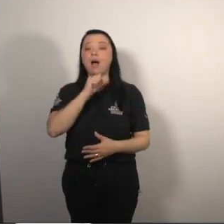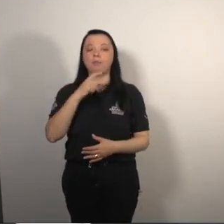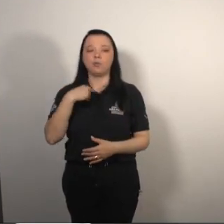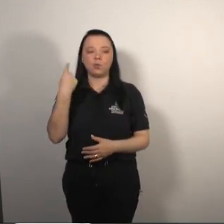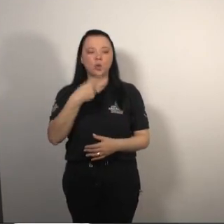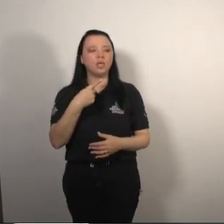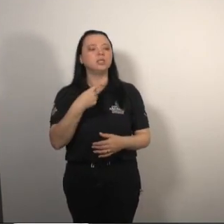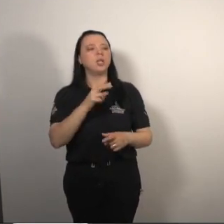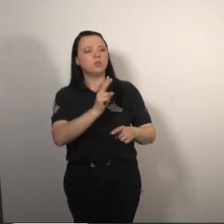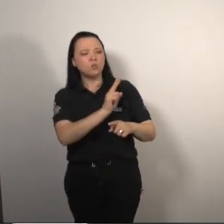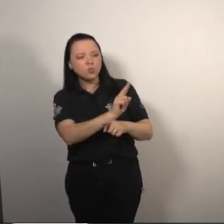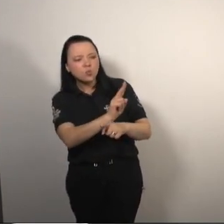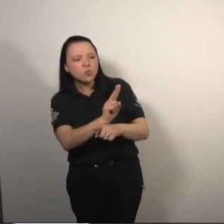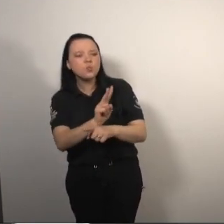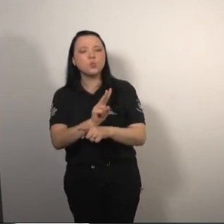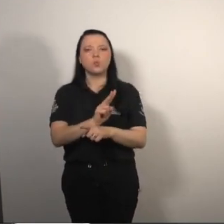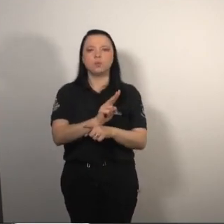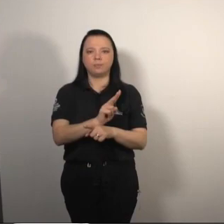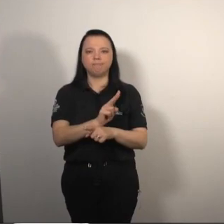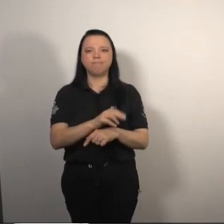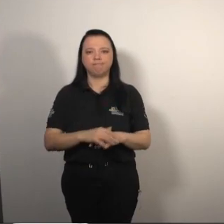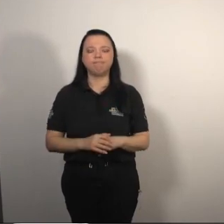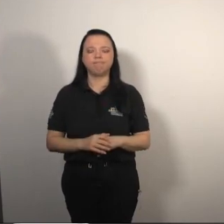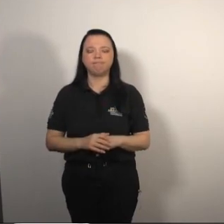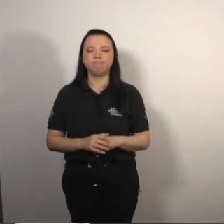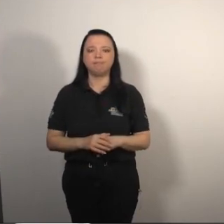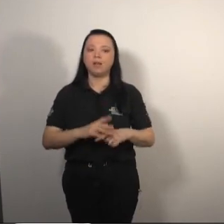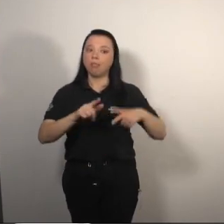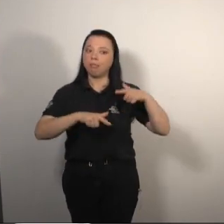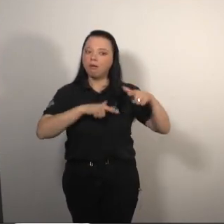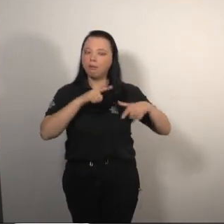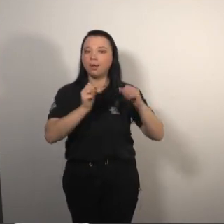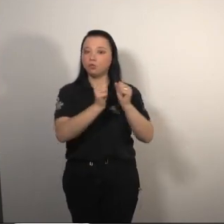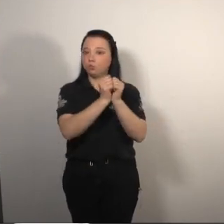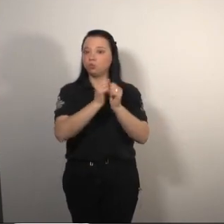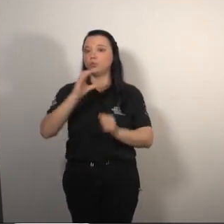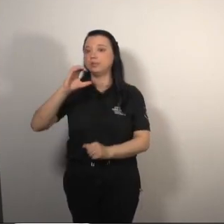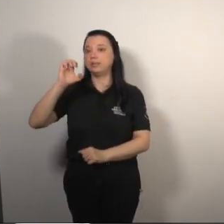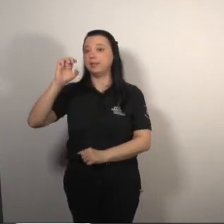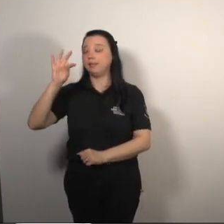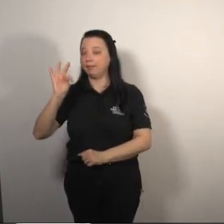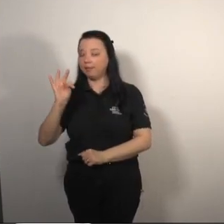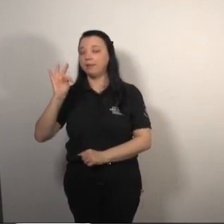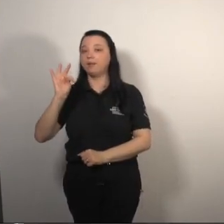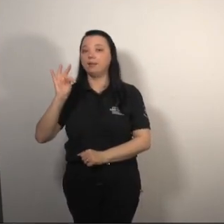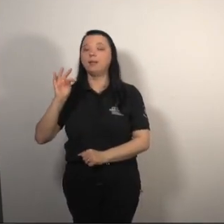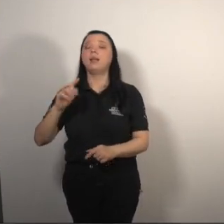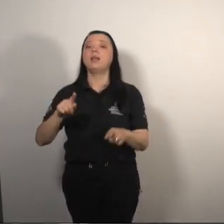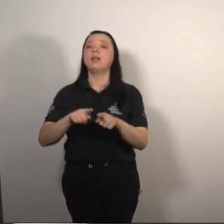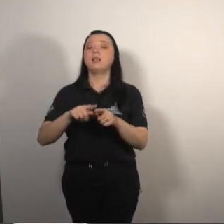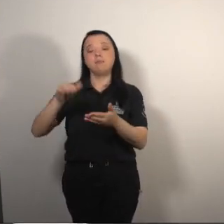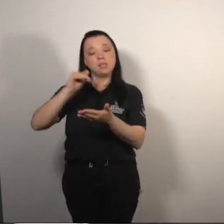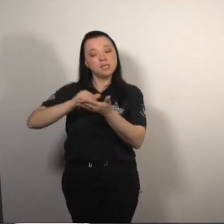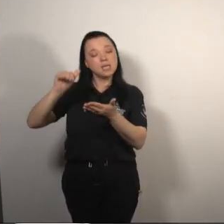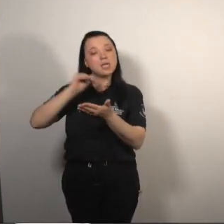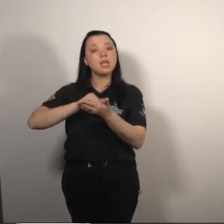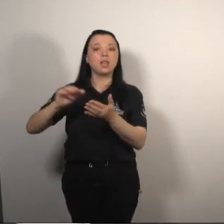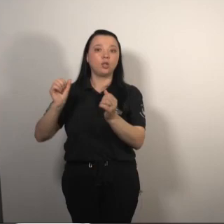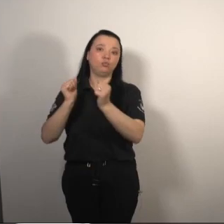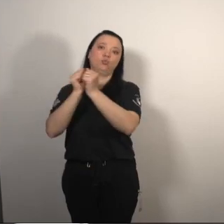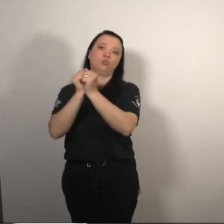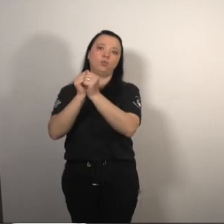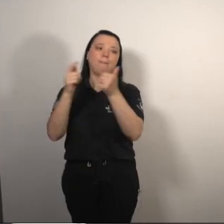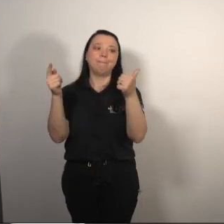faz a vistoria para avaliar um risco. Então, como eu falei, um trabalho conjunto CET, a secretaria no sentido de,